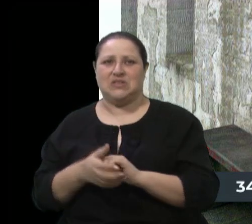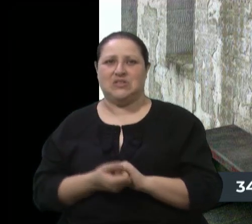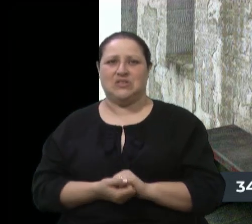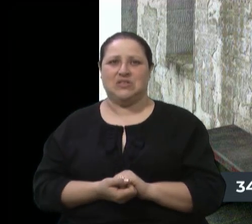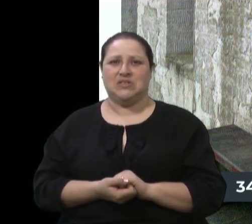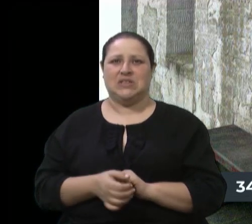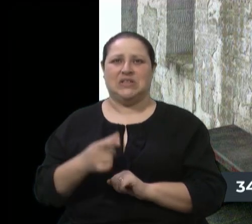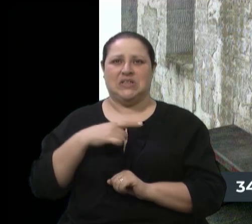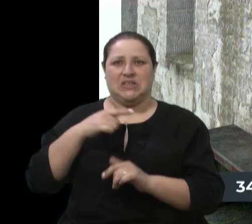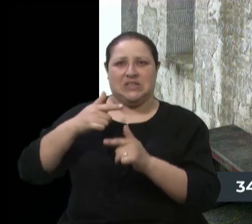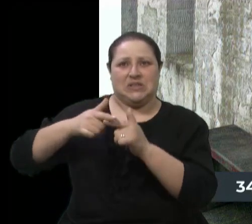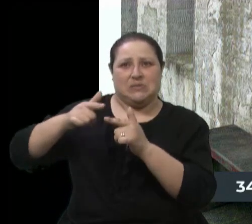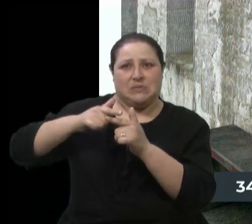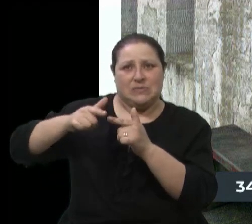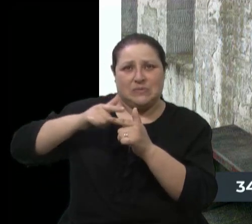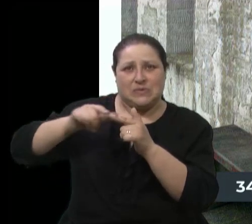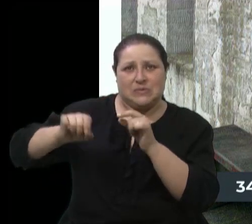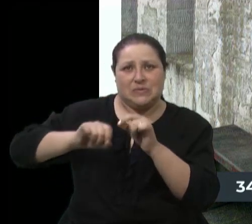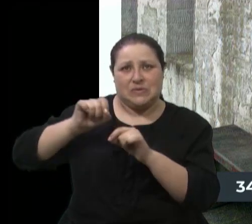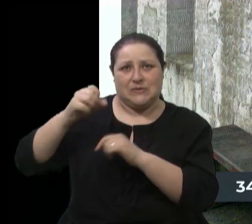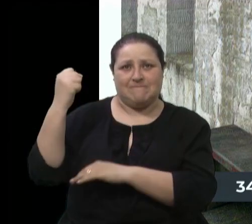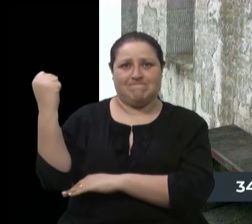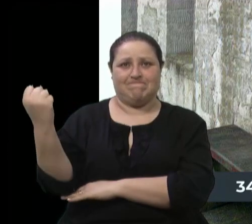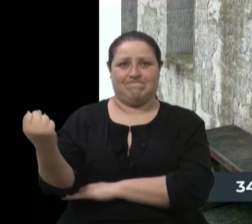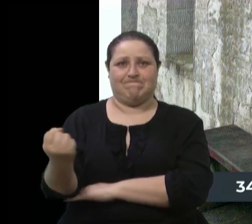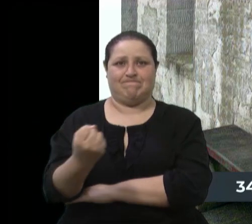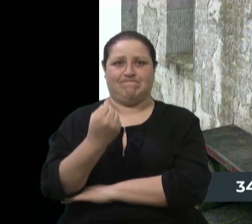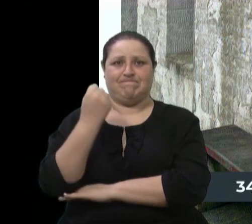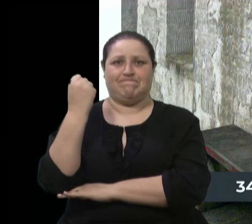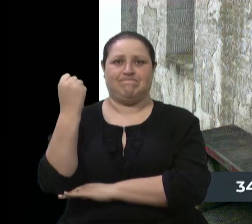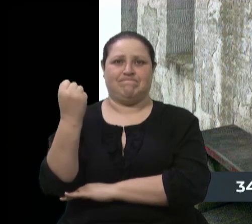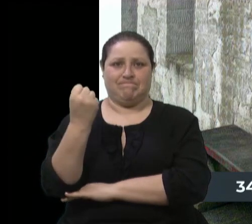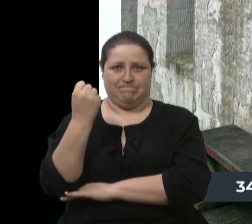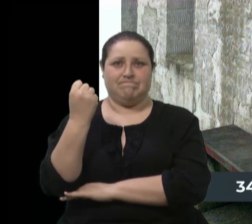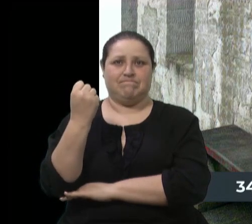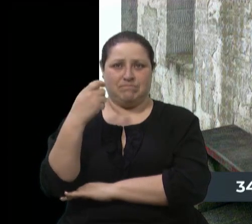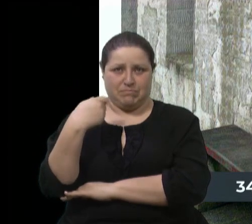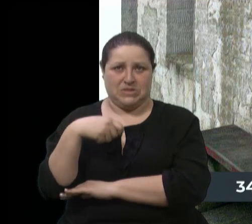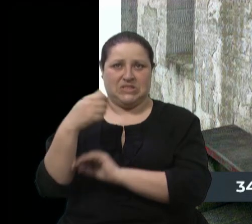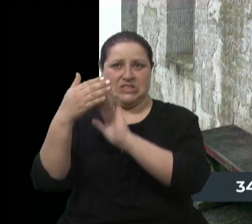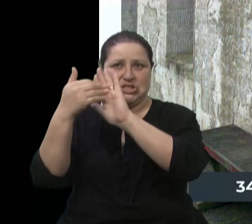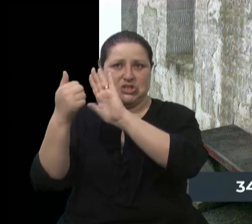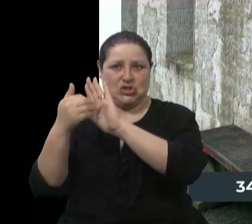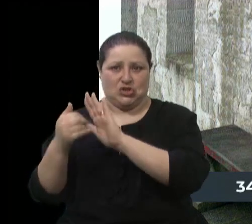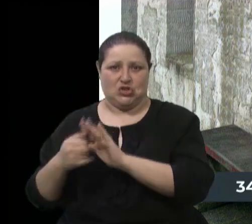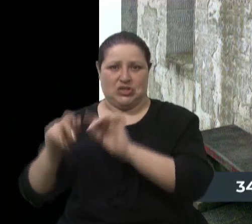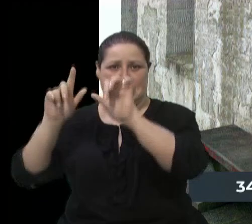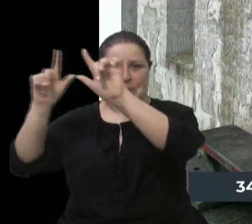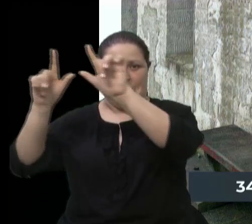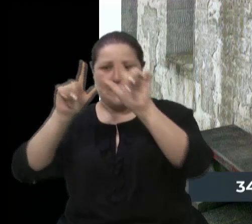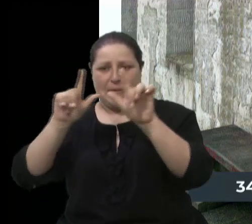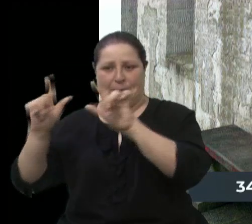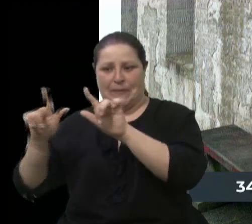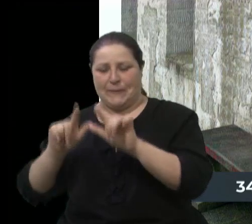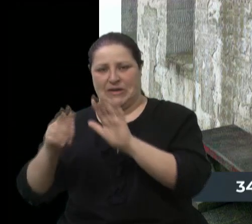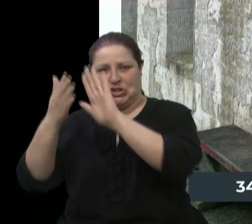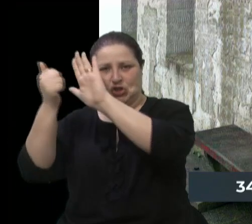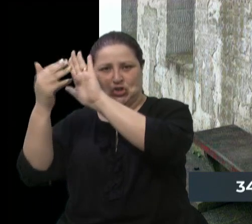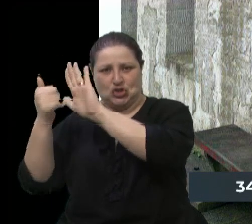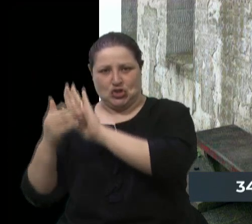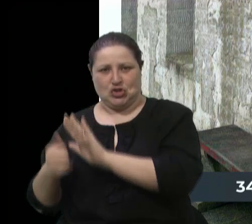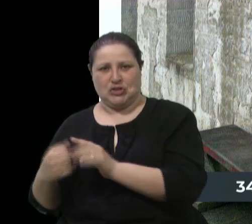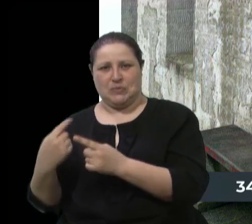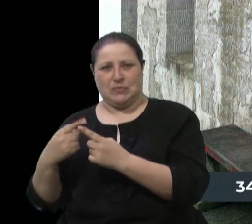tem problemas graves, né? Teve que ser tirado as lajotas aí, porque